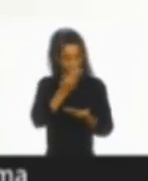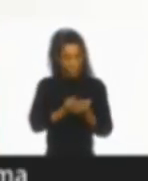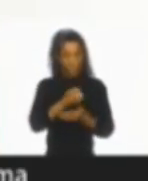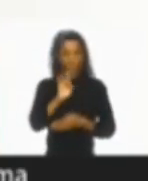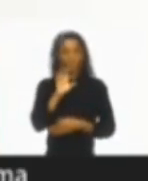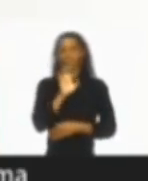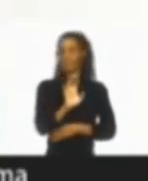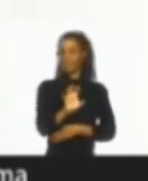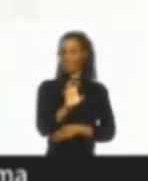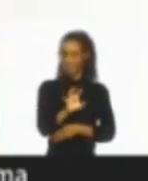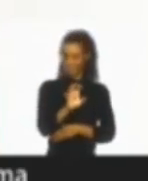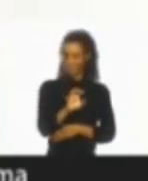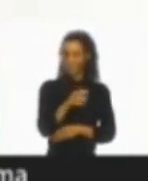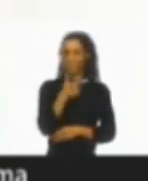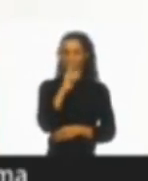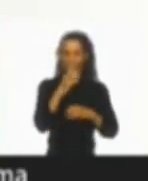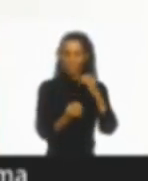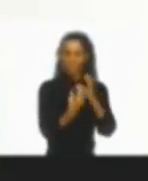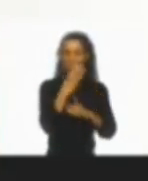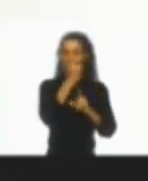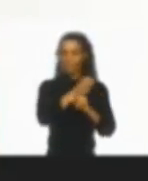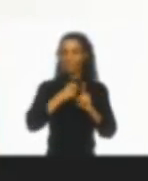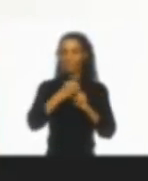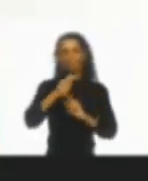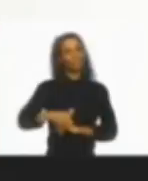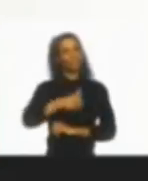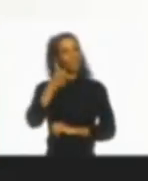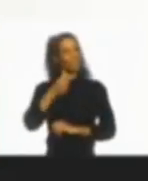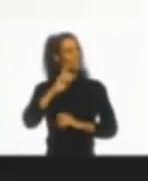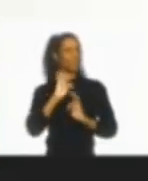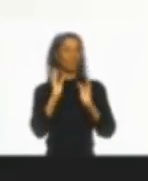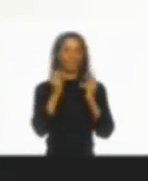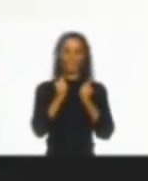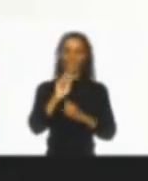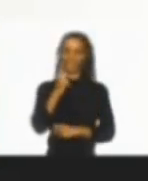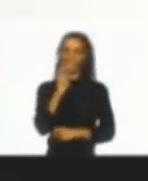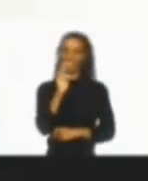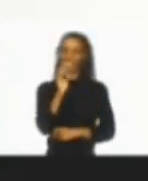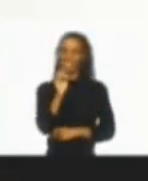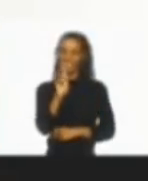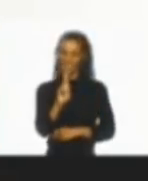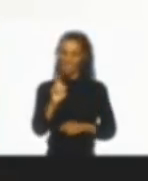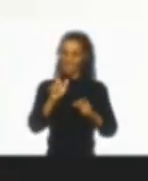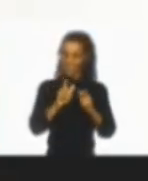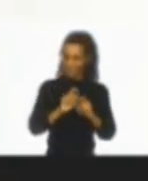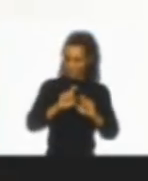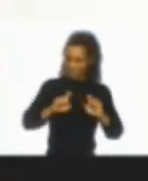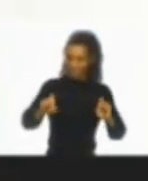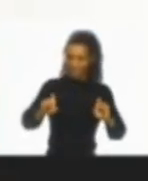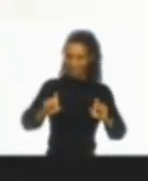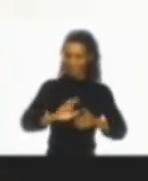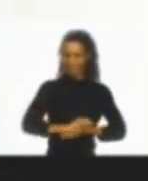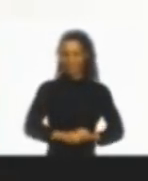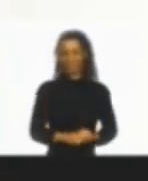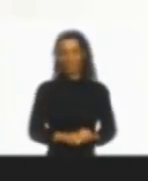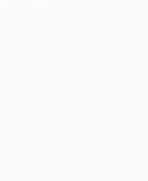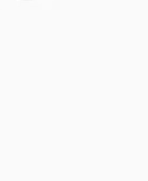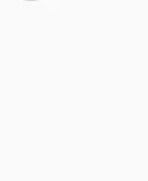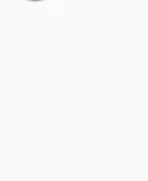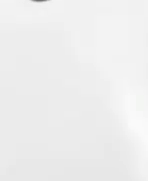e acredito que somente dessa forma construiremos uma sociedade melhor para todos. Heitor Chu,